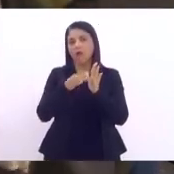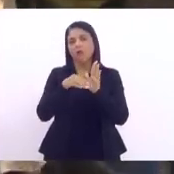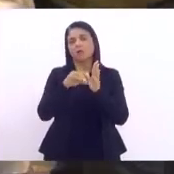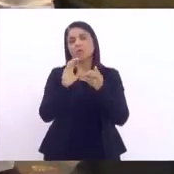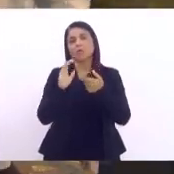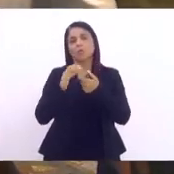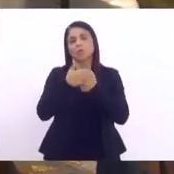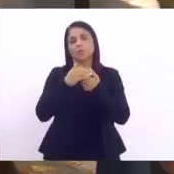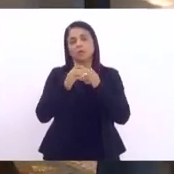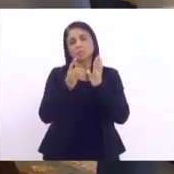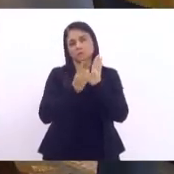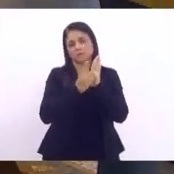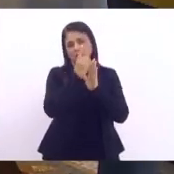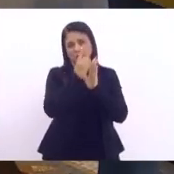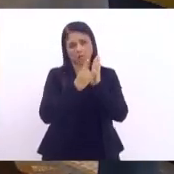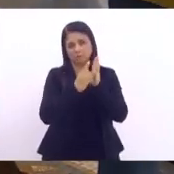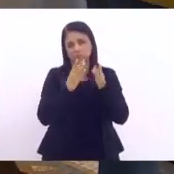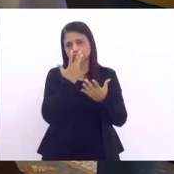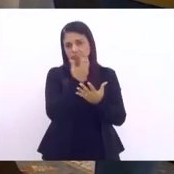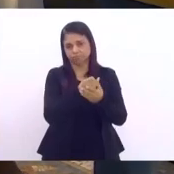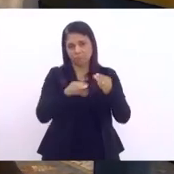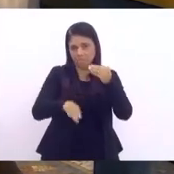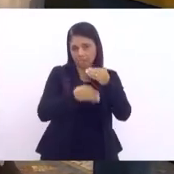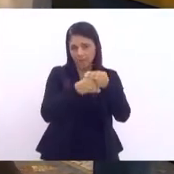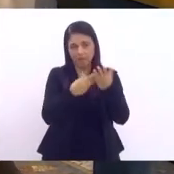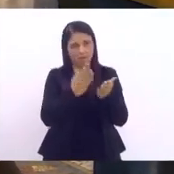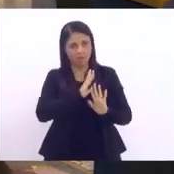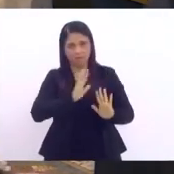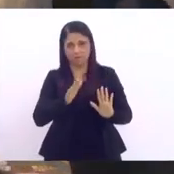no que se refere ao pleito do deputado Luiz Paulo.